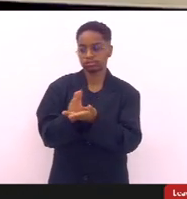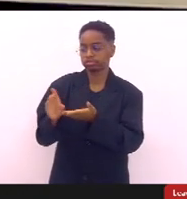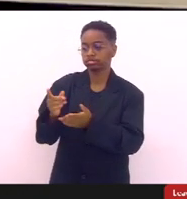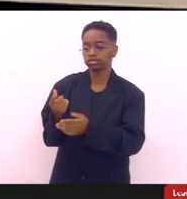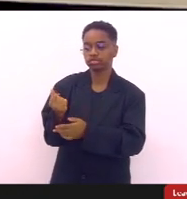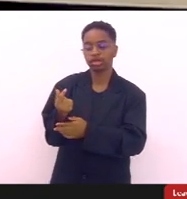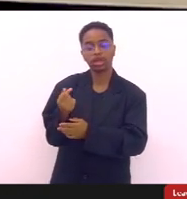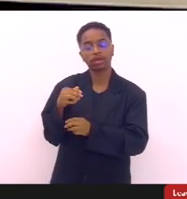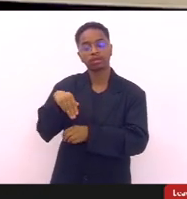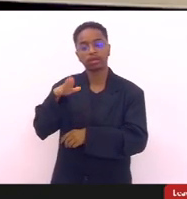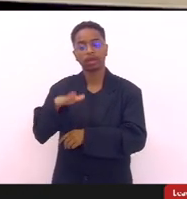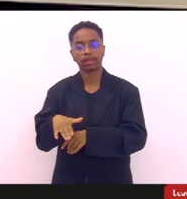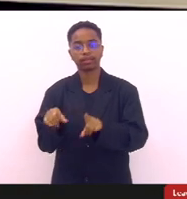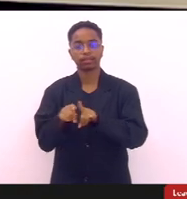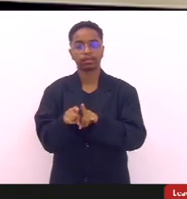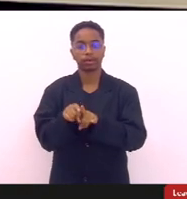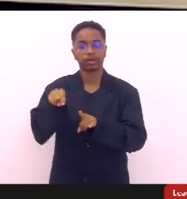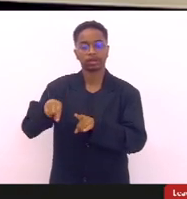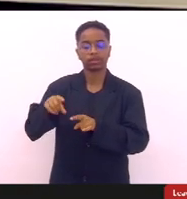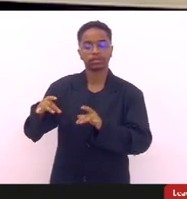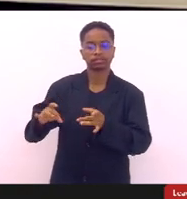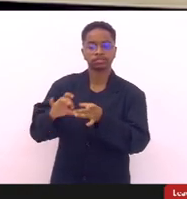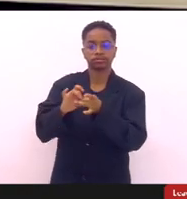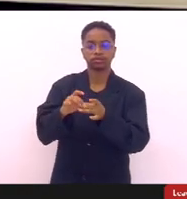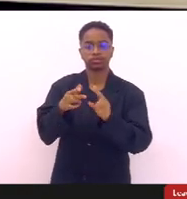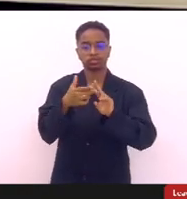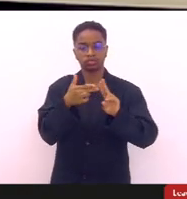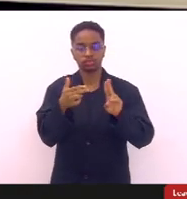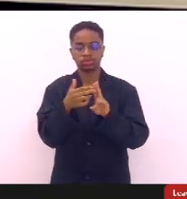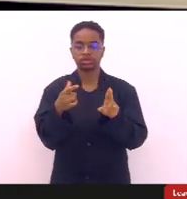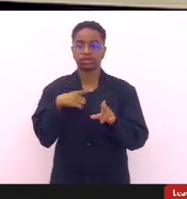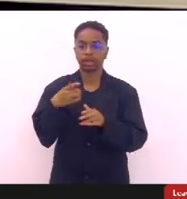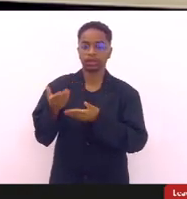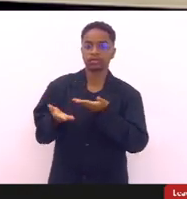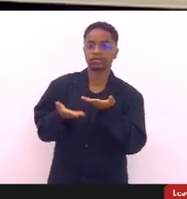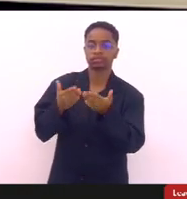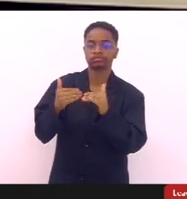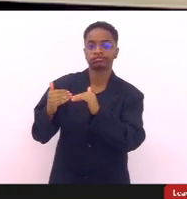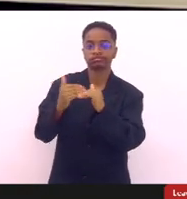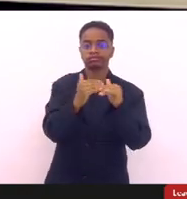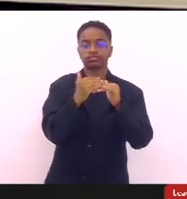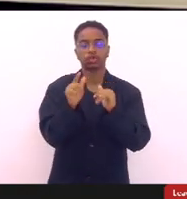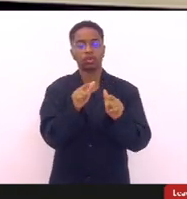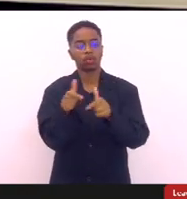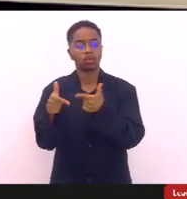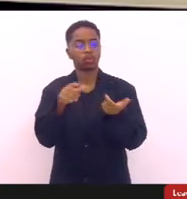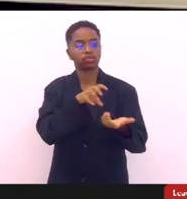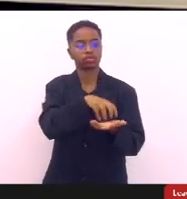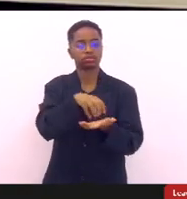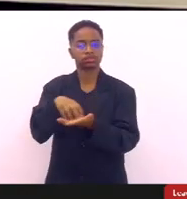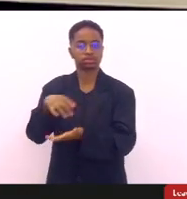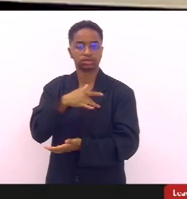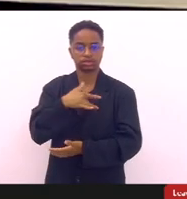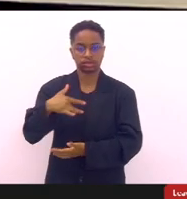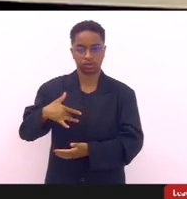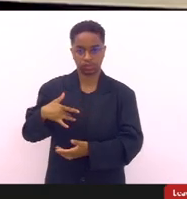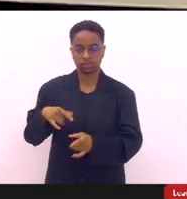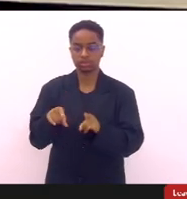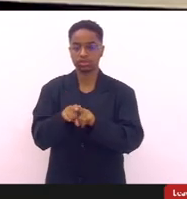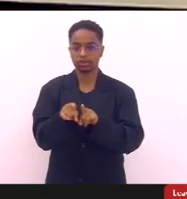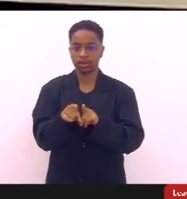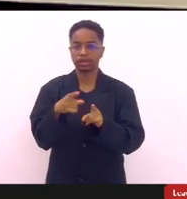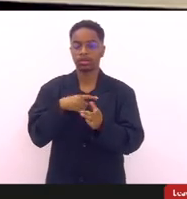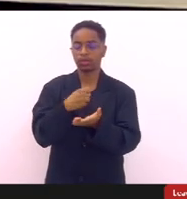que aquele é um equipamento do SUS, que aquilo recebe um tratamento igualitário com as outras unidades de saúde extramuros, que tem